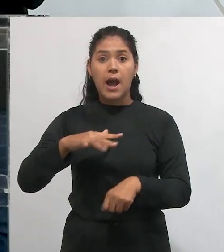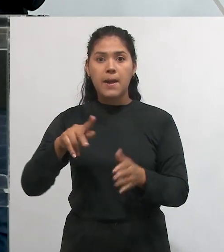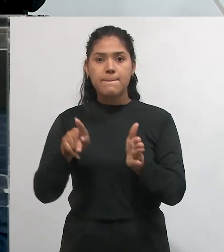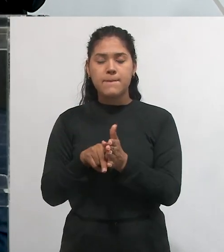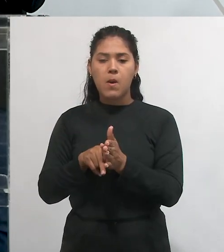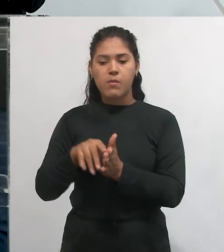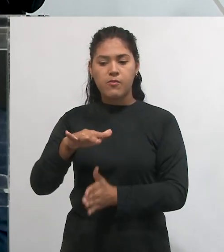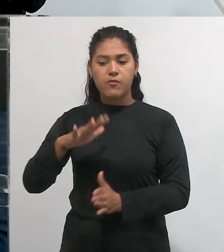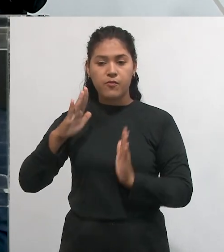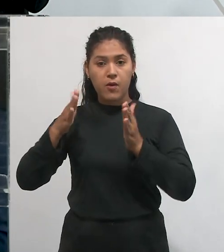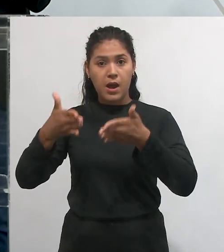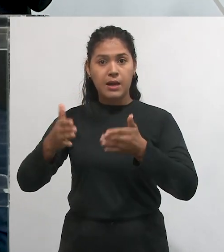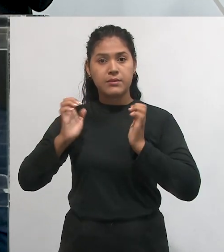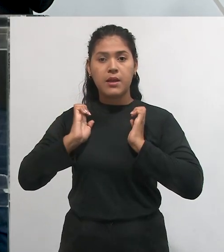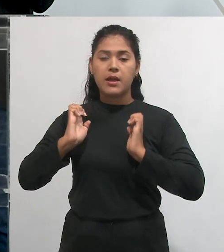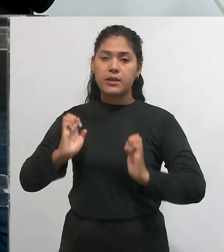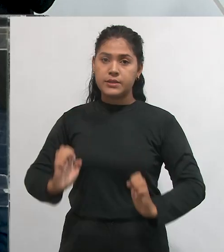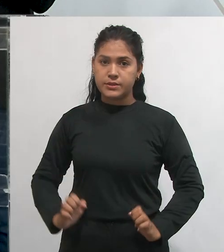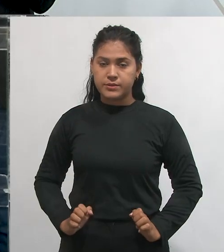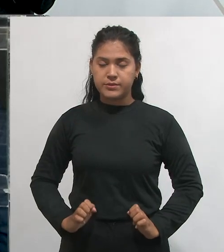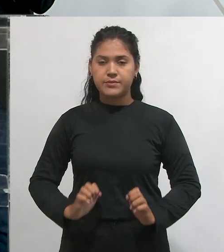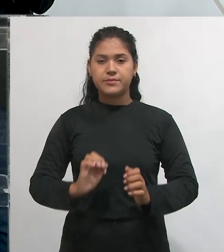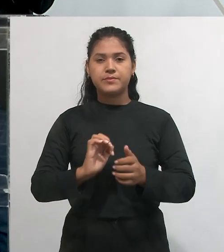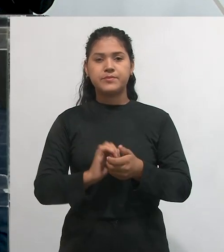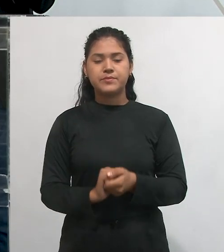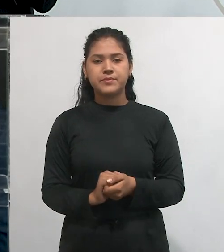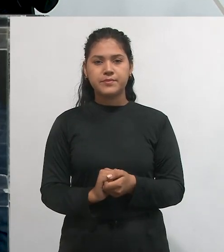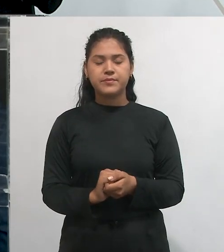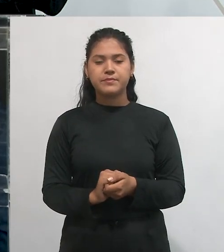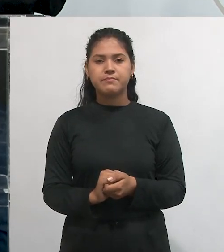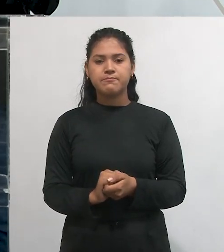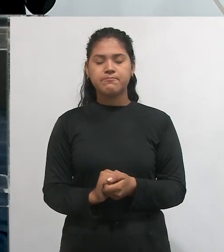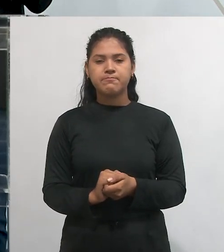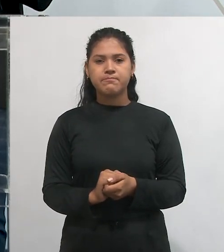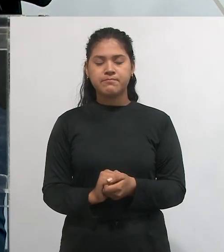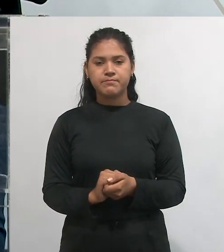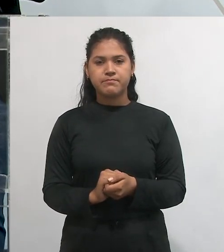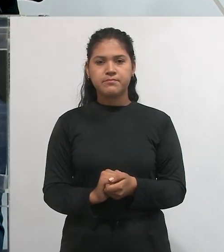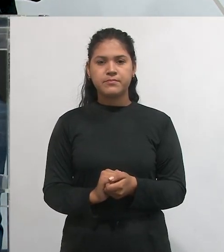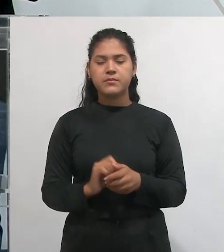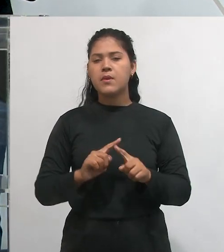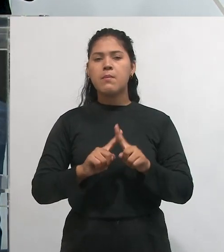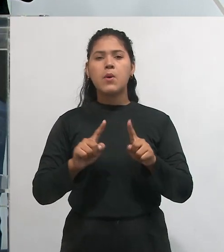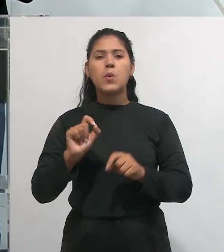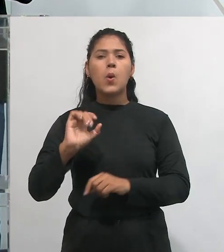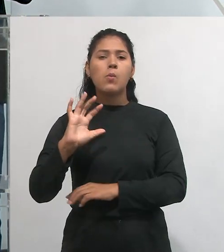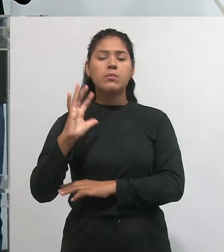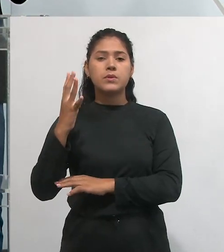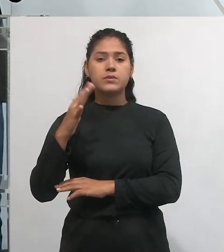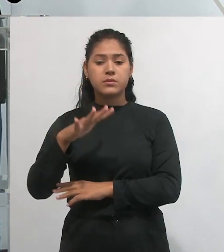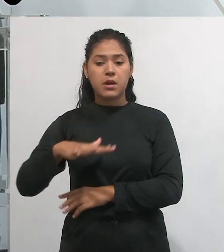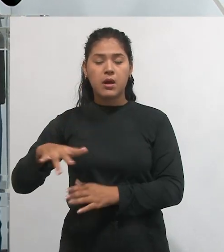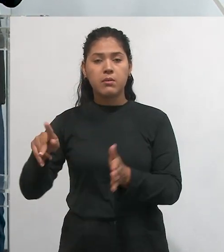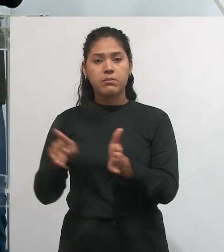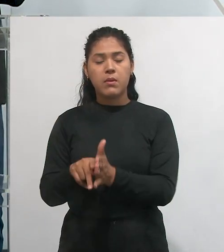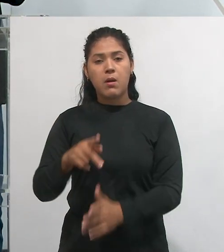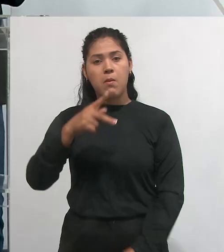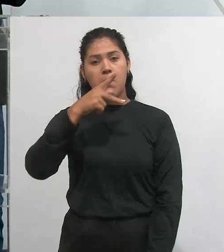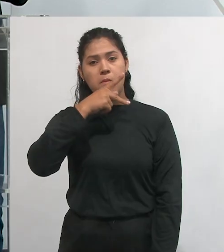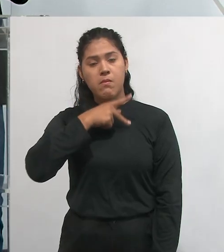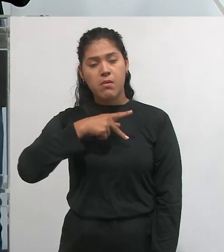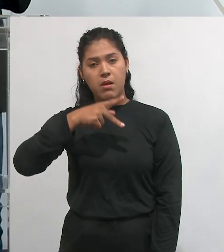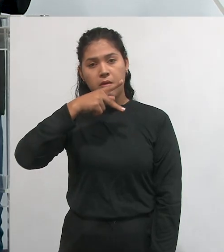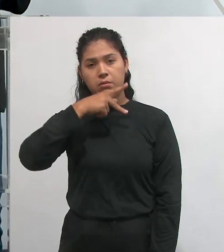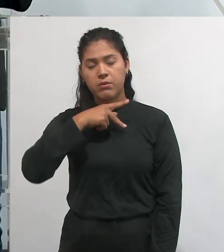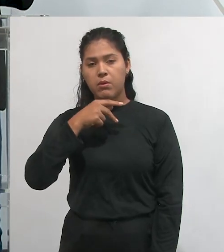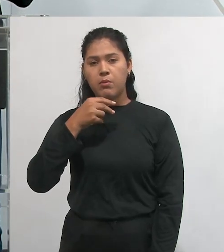importante sobre a compreensão ética dos sofistas. E aí o que acontece então em relação a Platão? Vamos dar uma olhadinha em